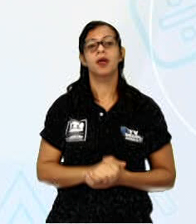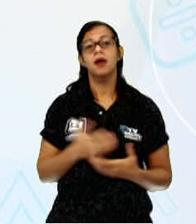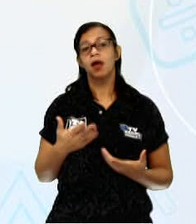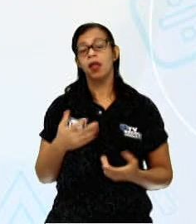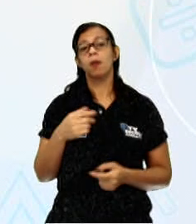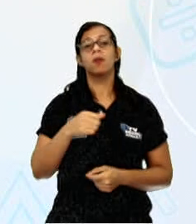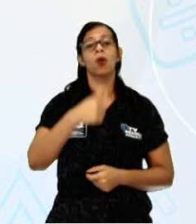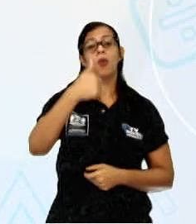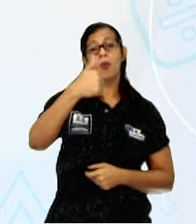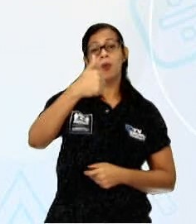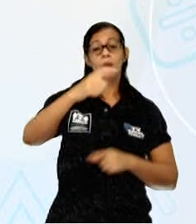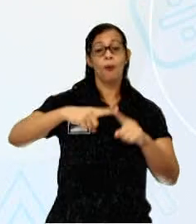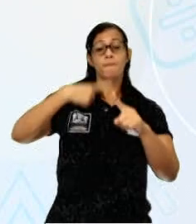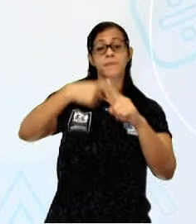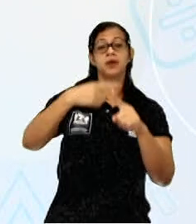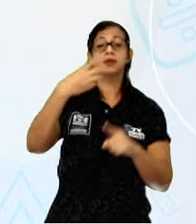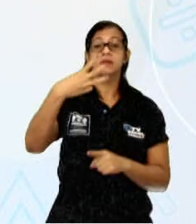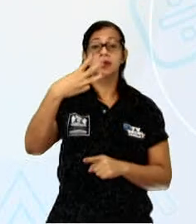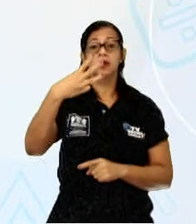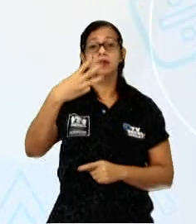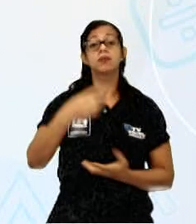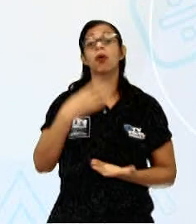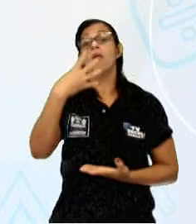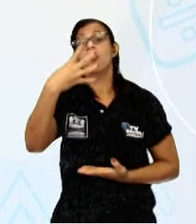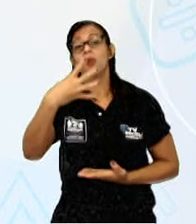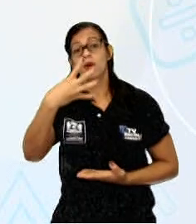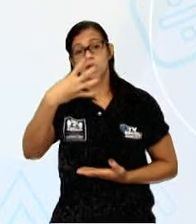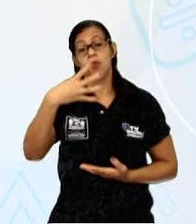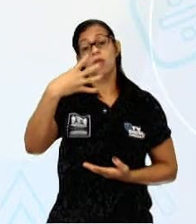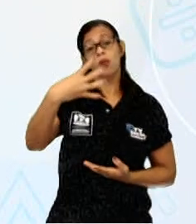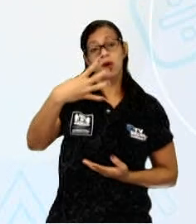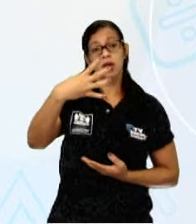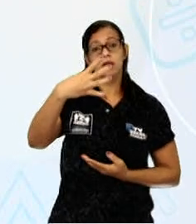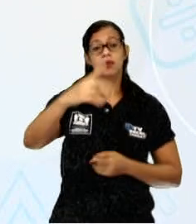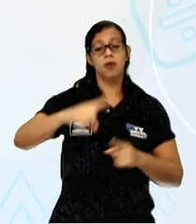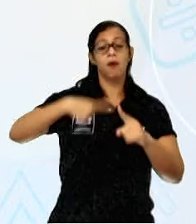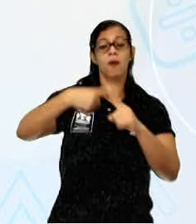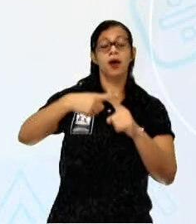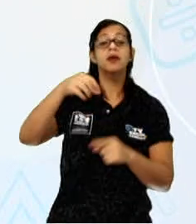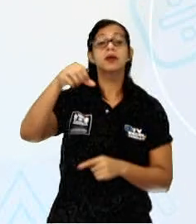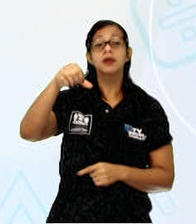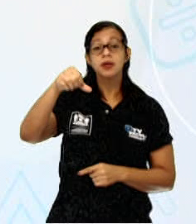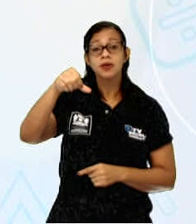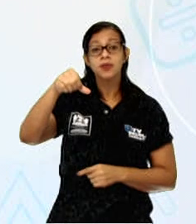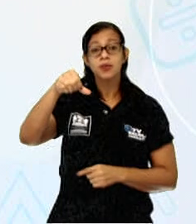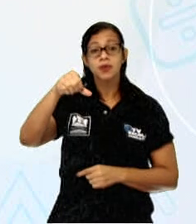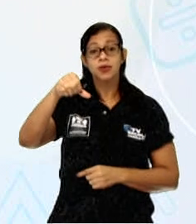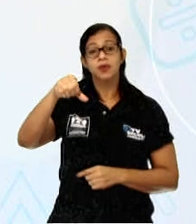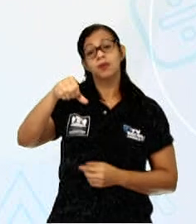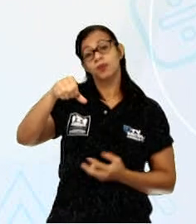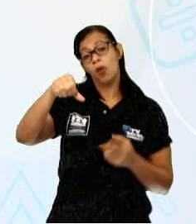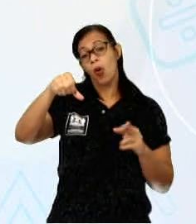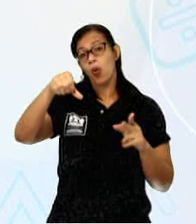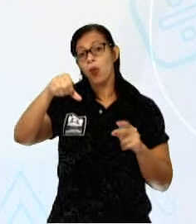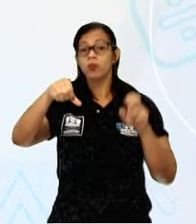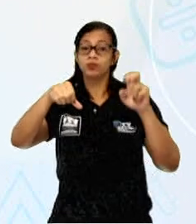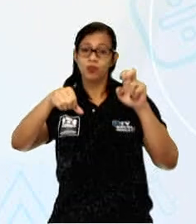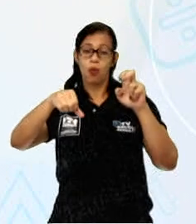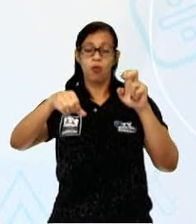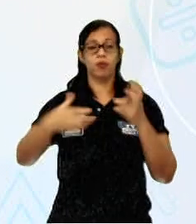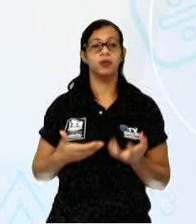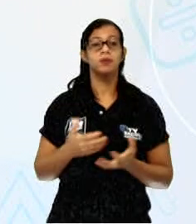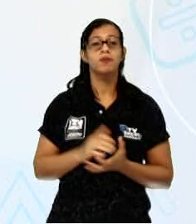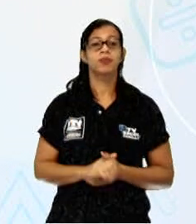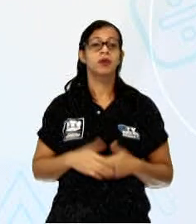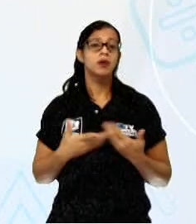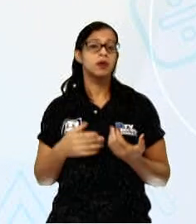três quatro quatro mais 51 91 é um mas 01 portanto